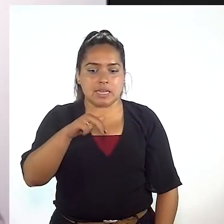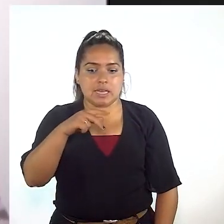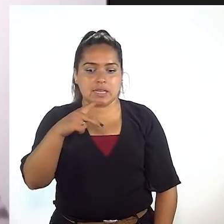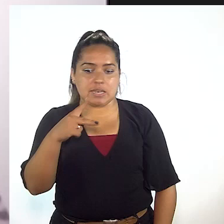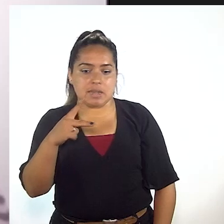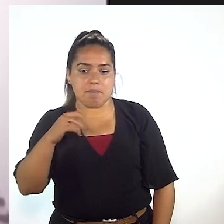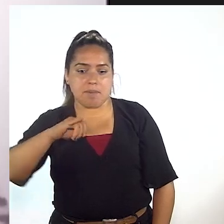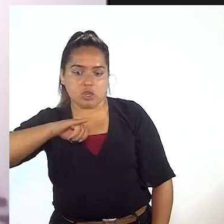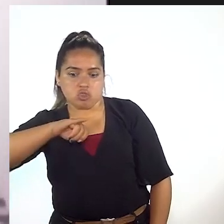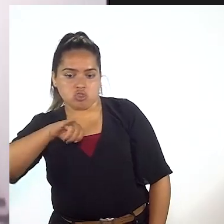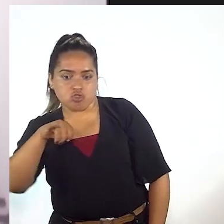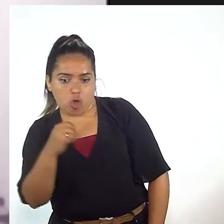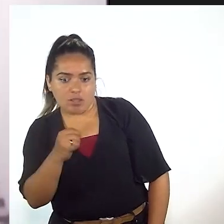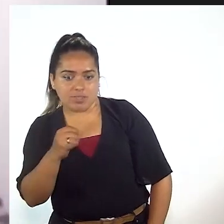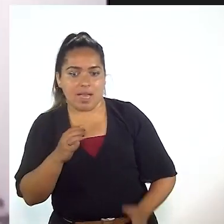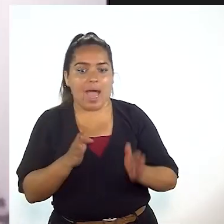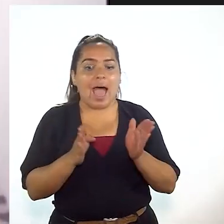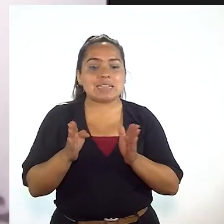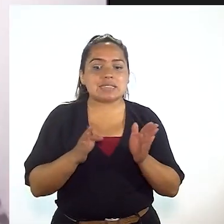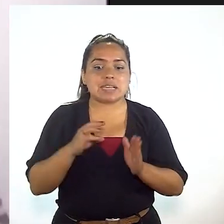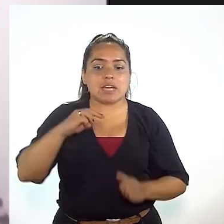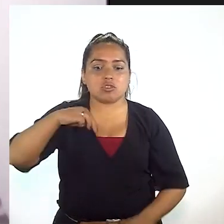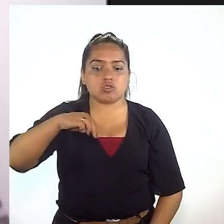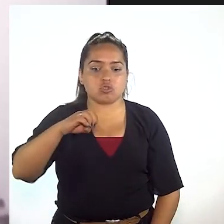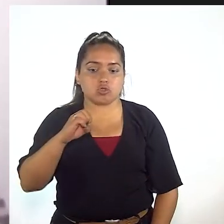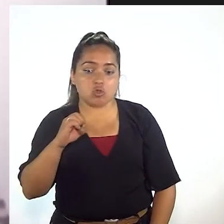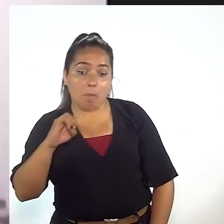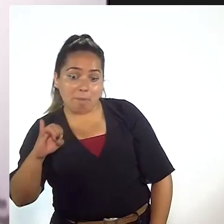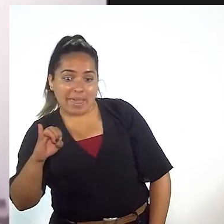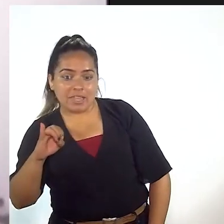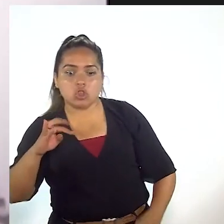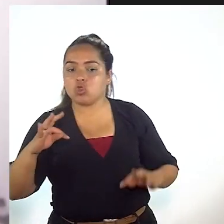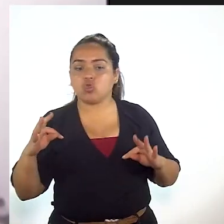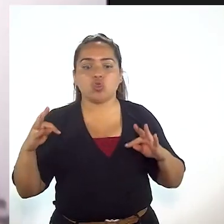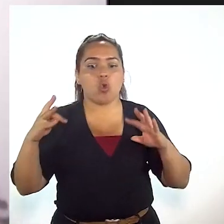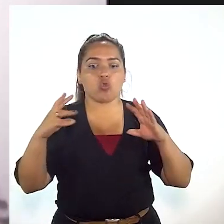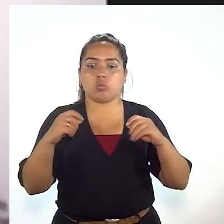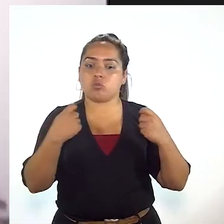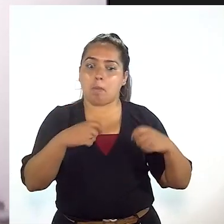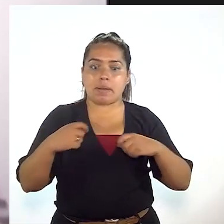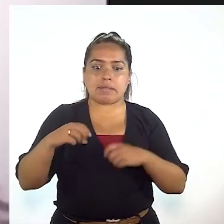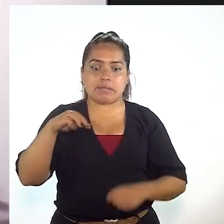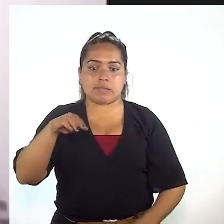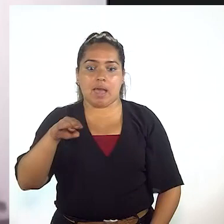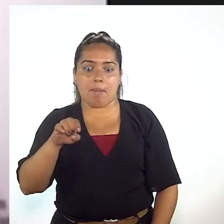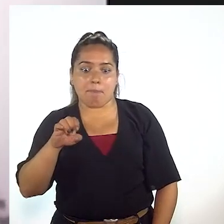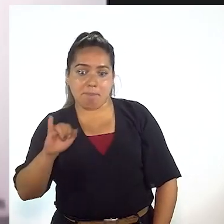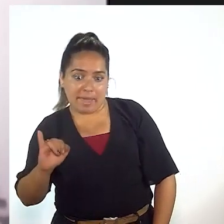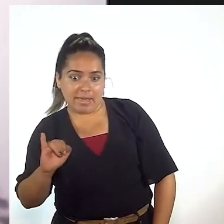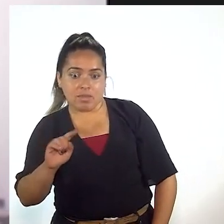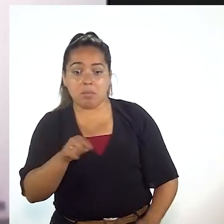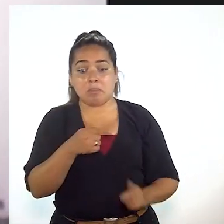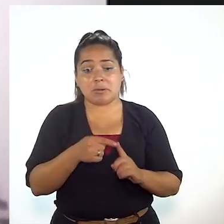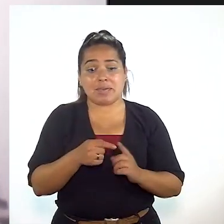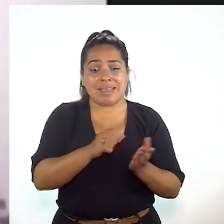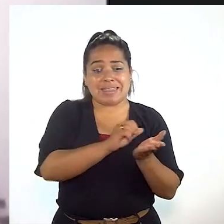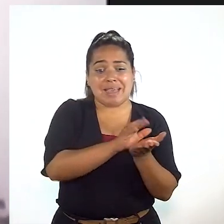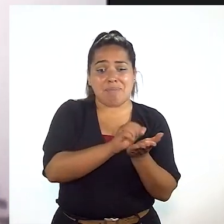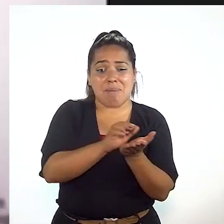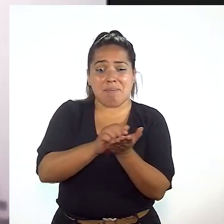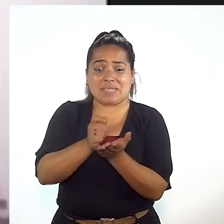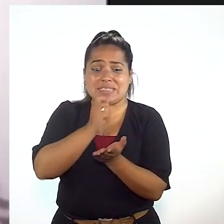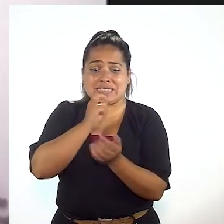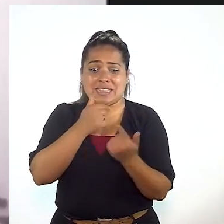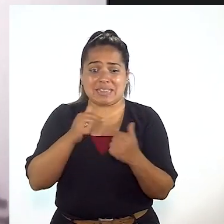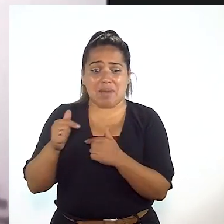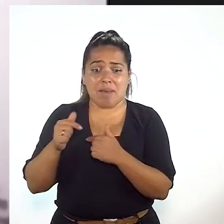Então, a gente falou um pouquinho de CNPJ, né? Eu acredito que esse acesso ao MEI, que hoje em dia está tão falado, né? Todo mundo tem que ter MEI, ainda